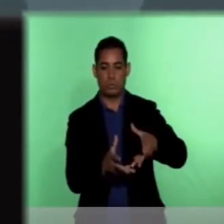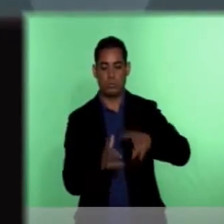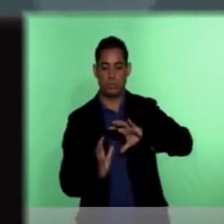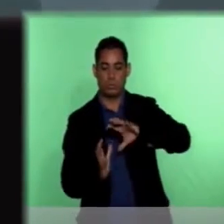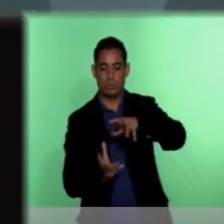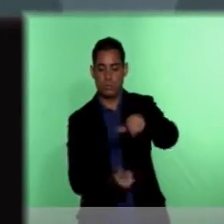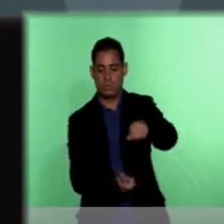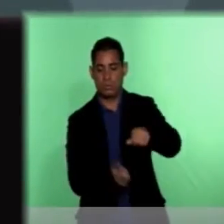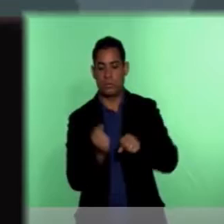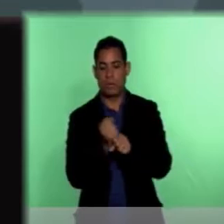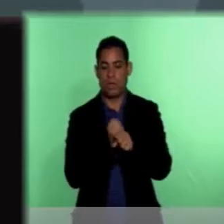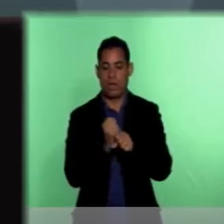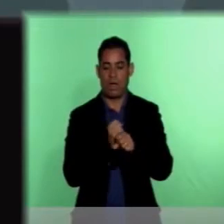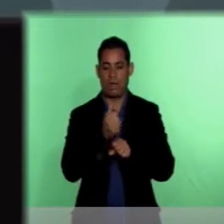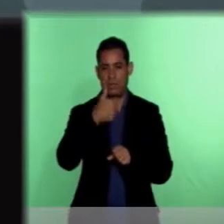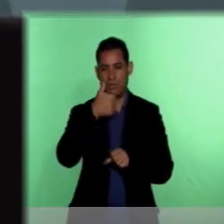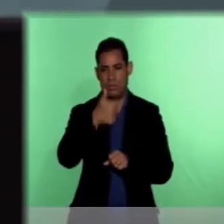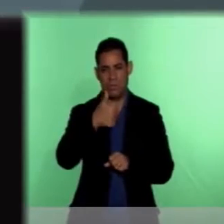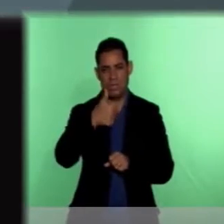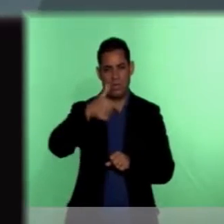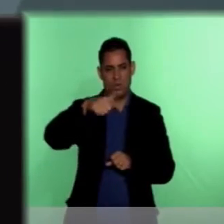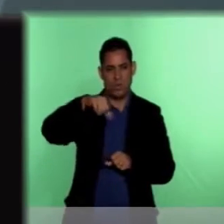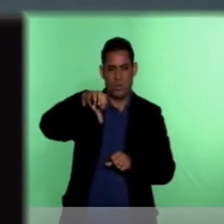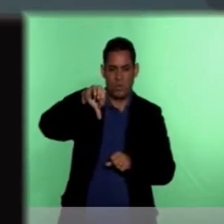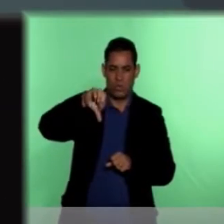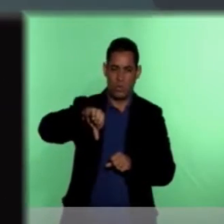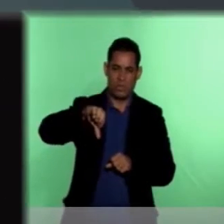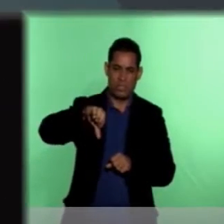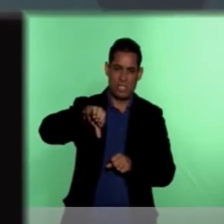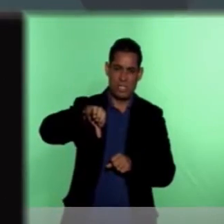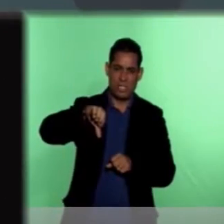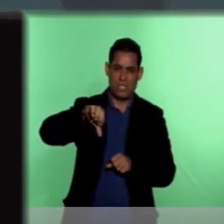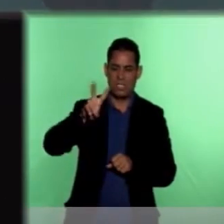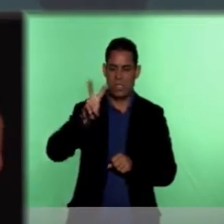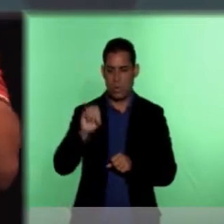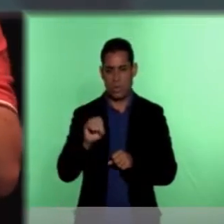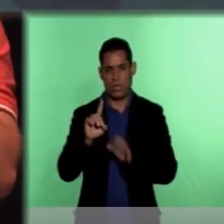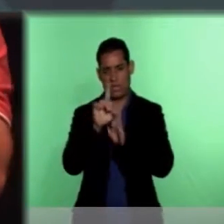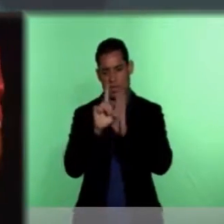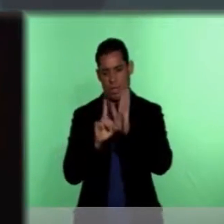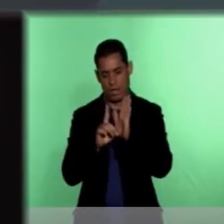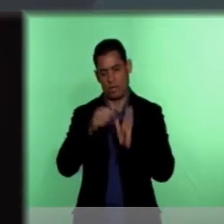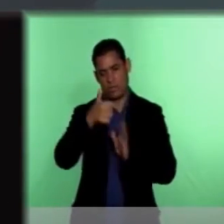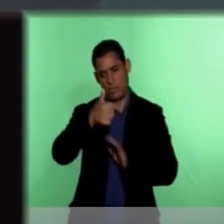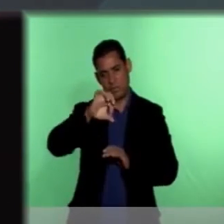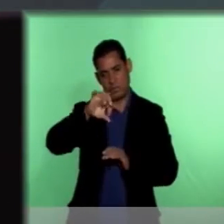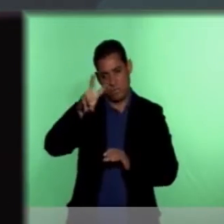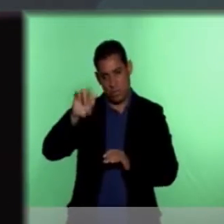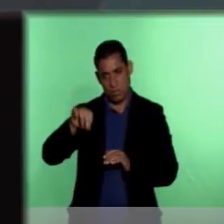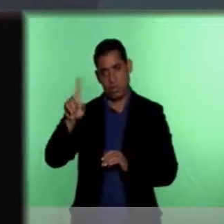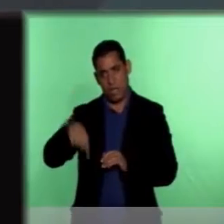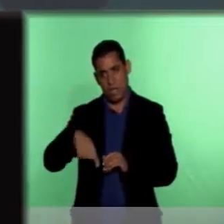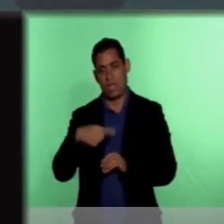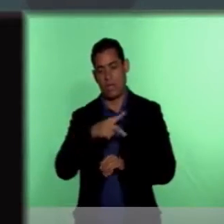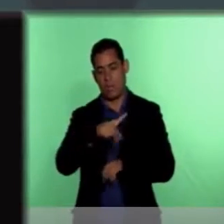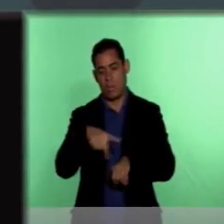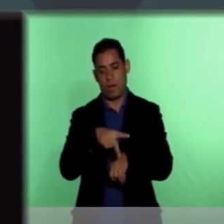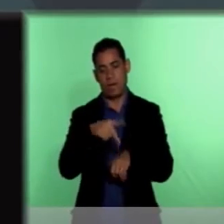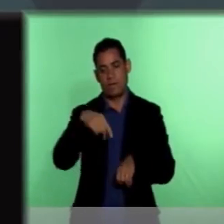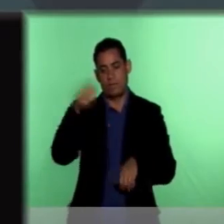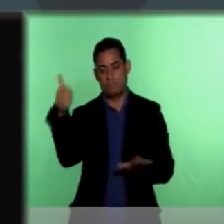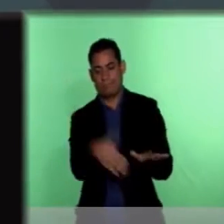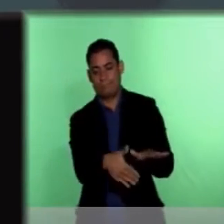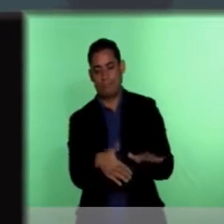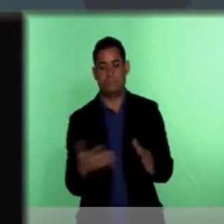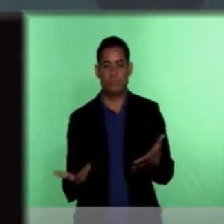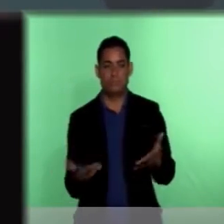Sul, no final de 1950, da década de 1950, é considerado o segundo país mais miserável do mundo. E